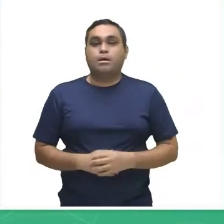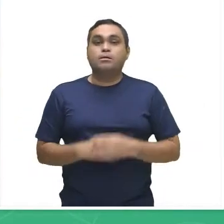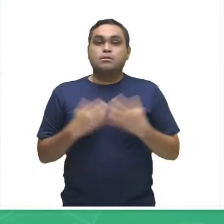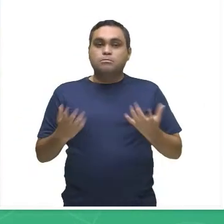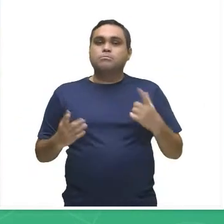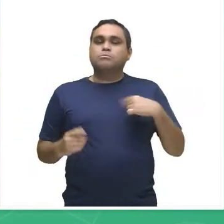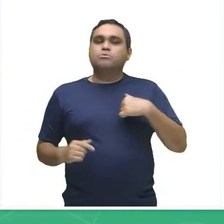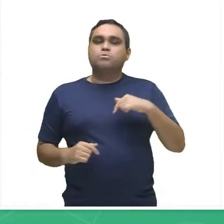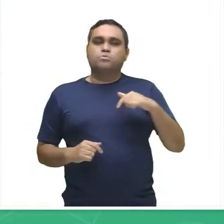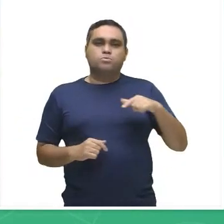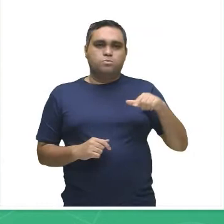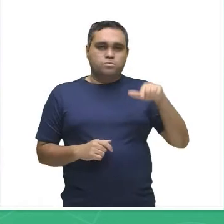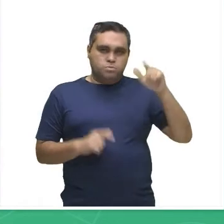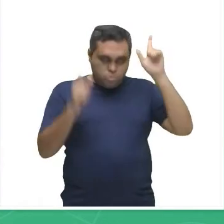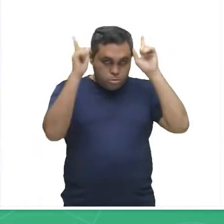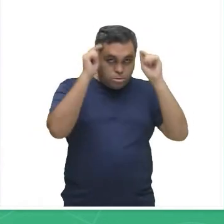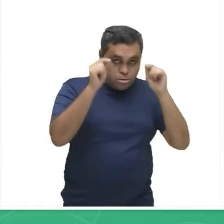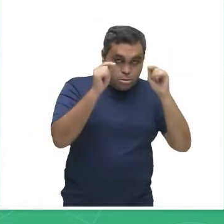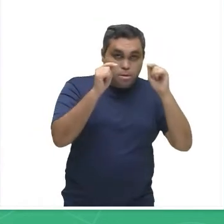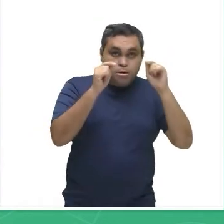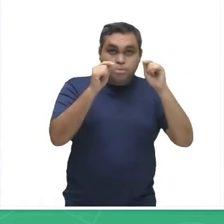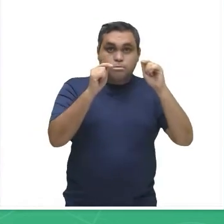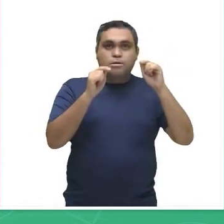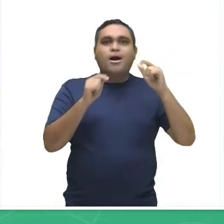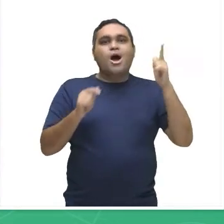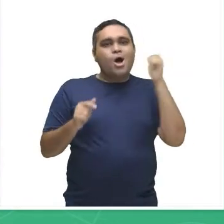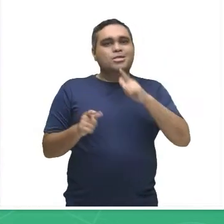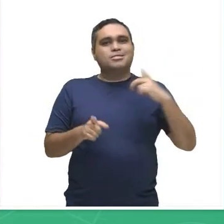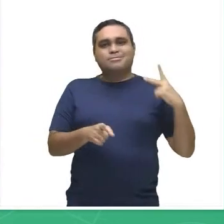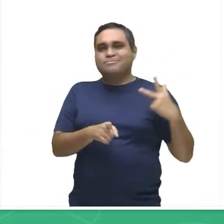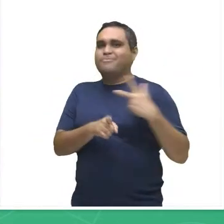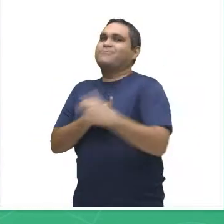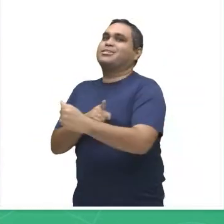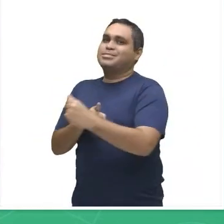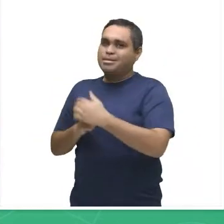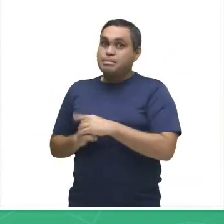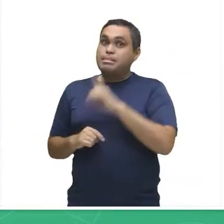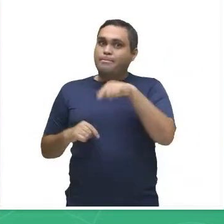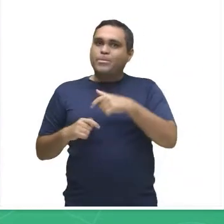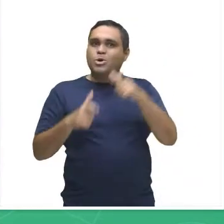os gregos vão vencer os persas lá na batalha de Salamina em